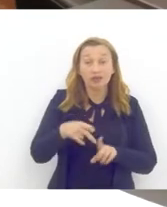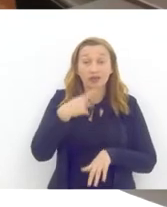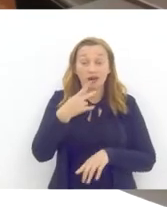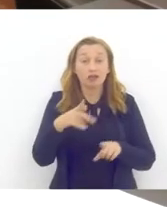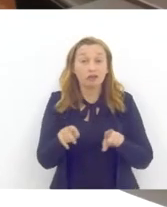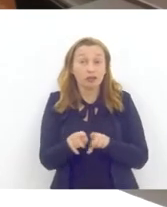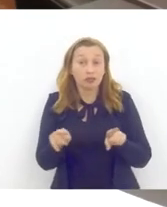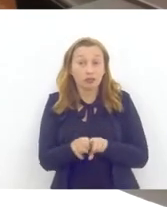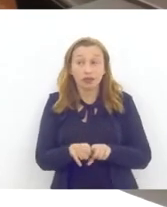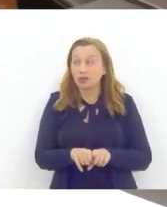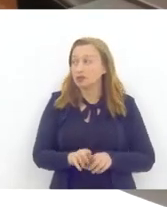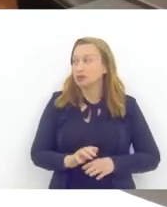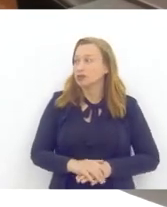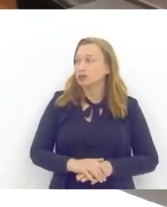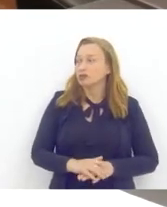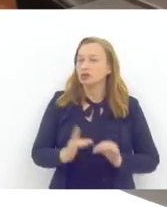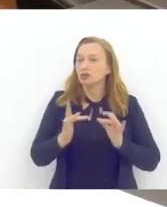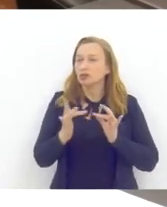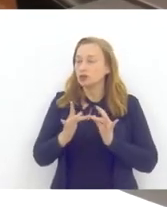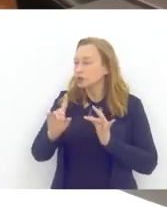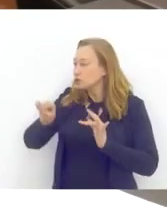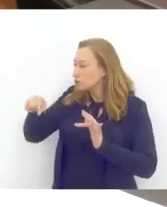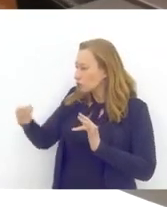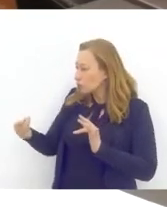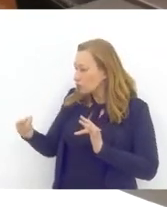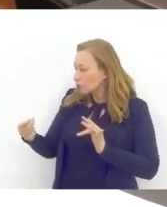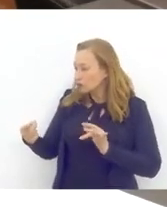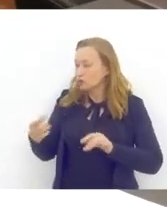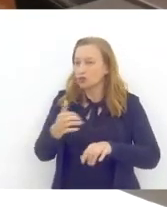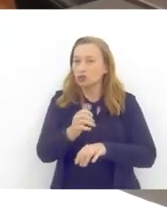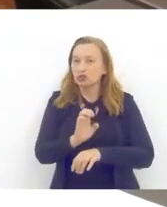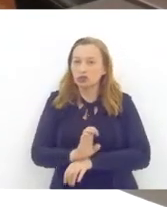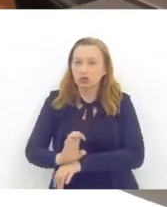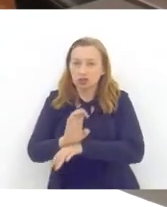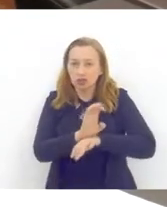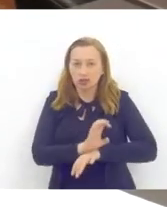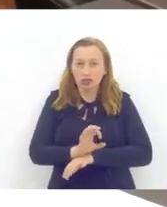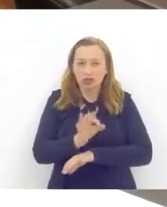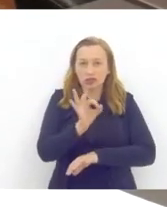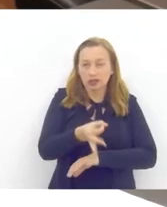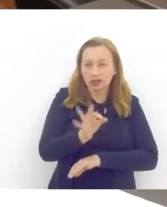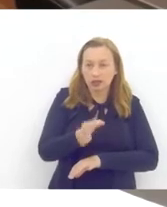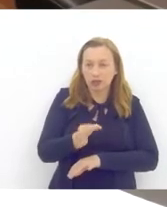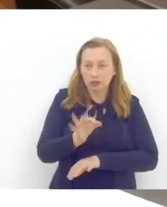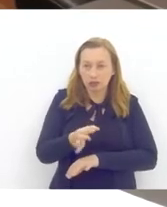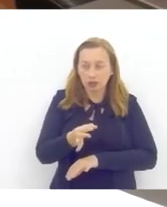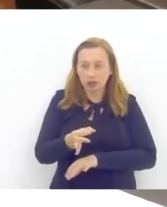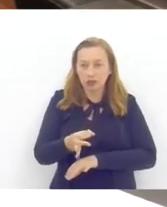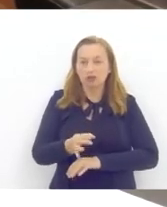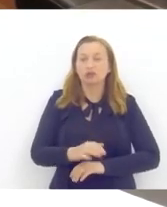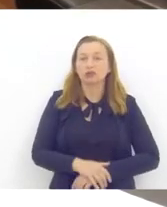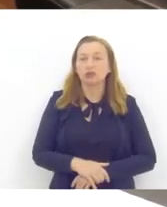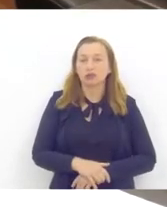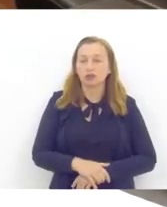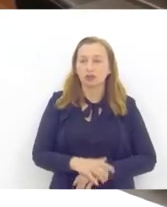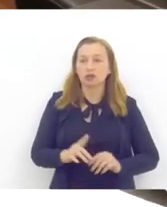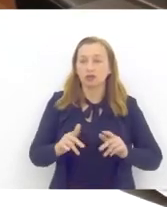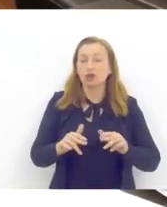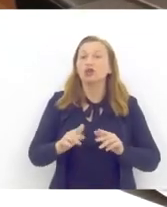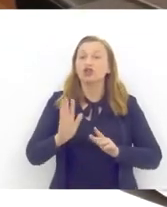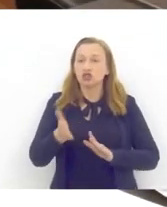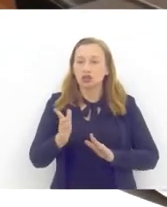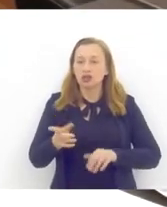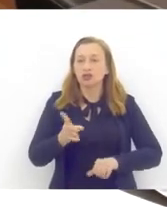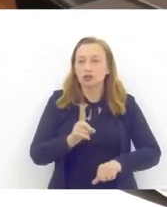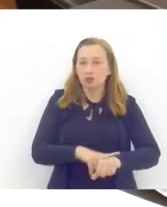também que, em contato com outros gestores de outros estados que estão justamente nesse momento, num segundo momento, porque eles já passaram do